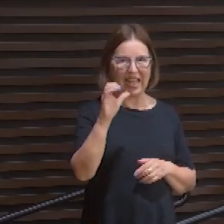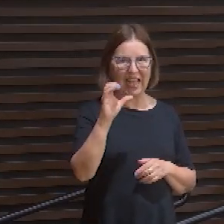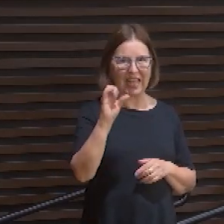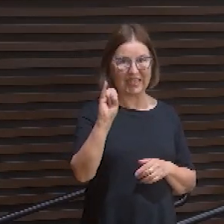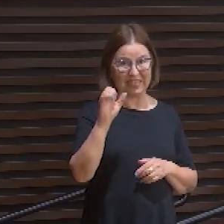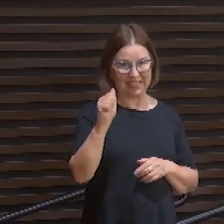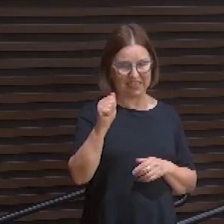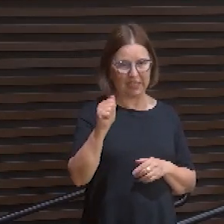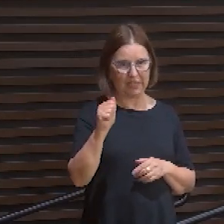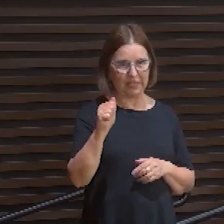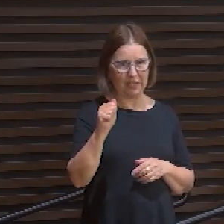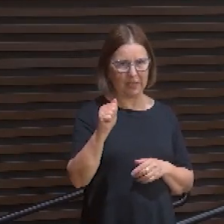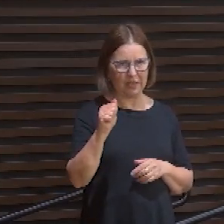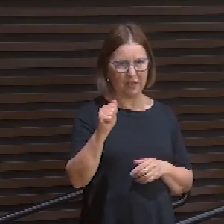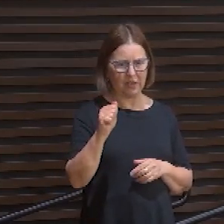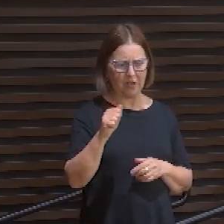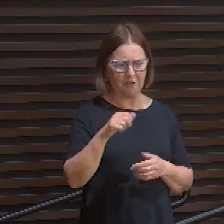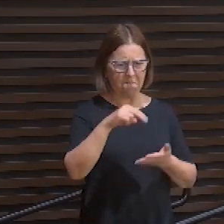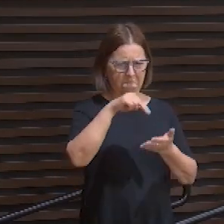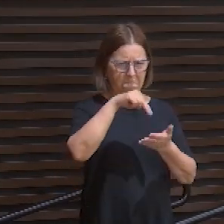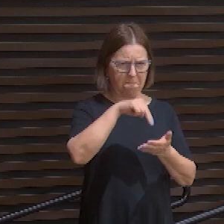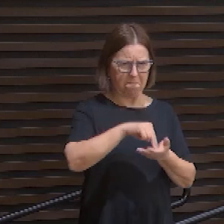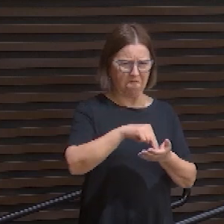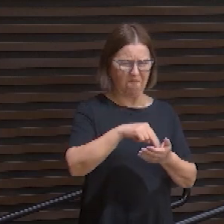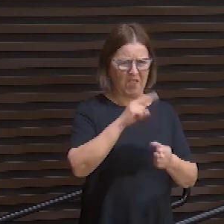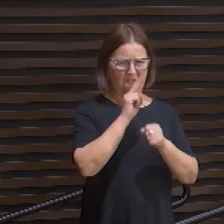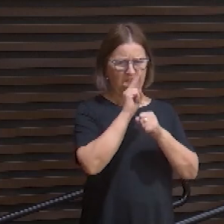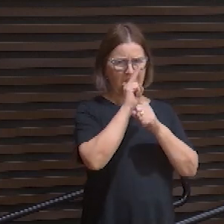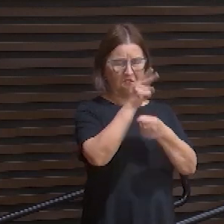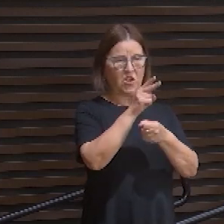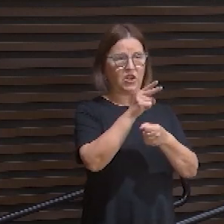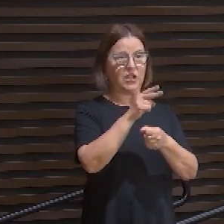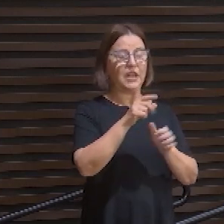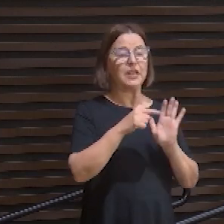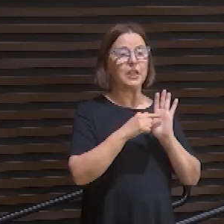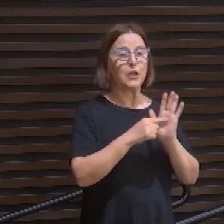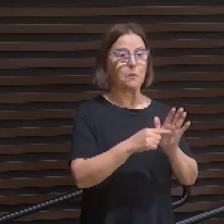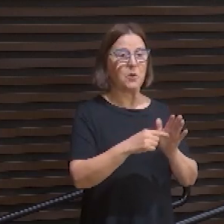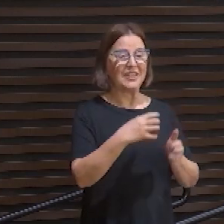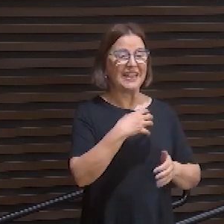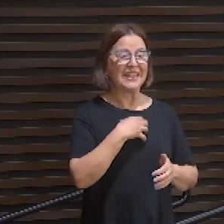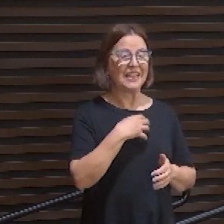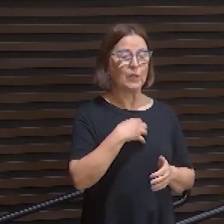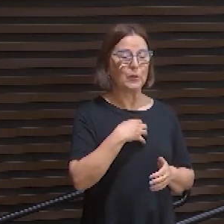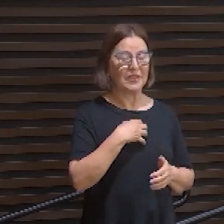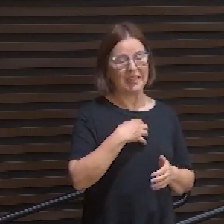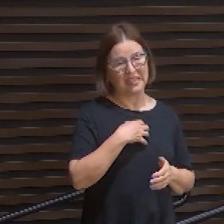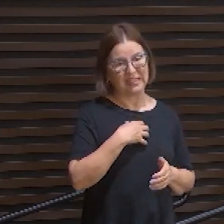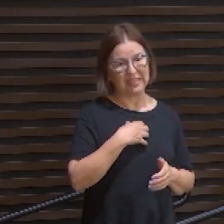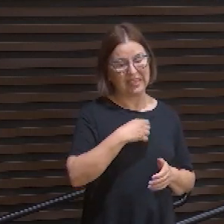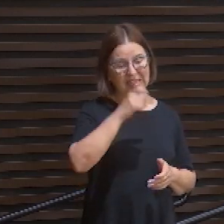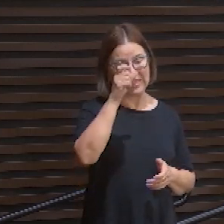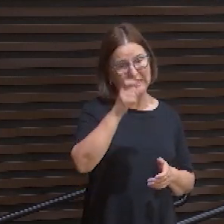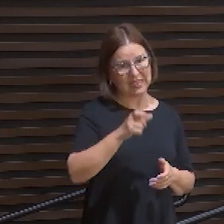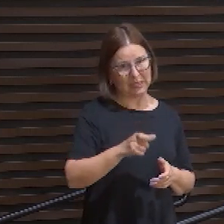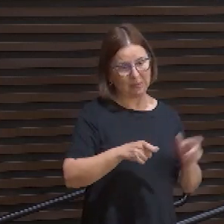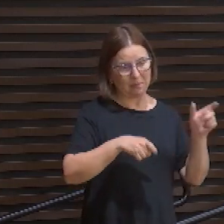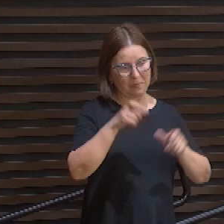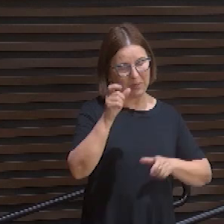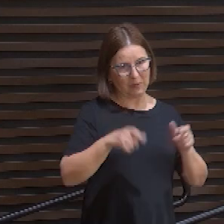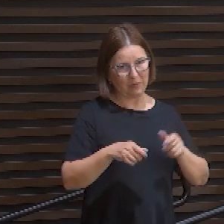natureza caída do homem. Espinhos e cardos aparecem logo